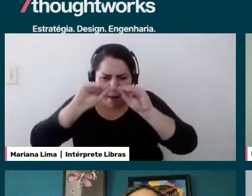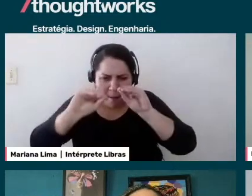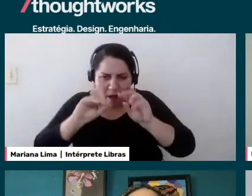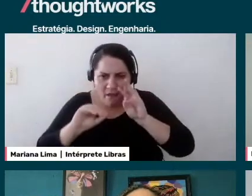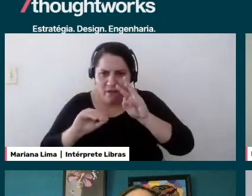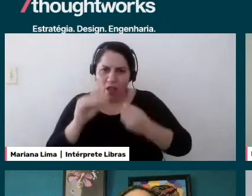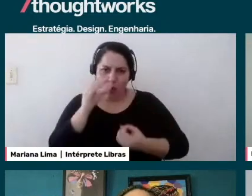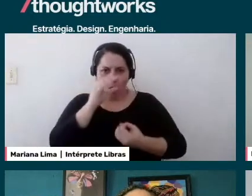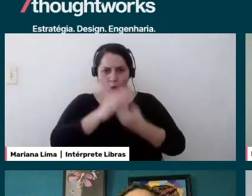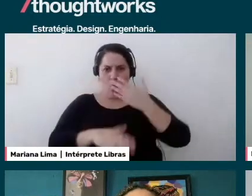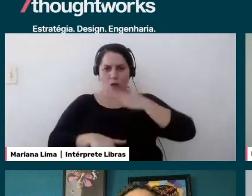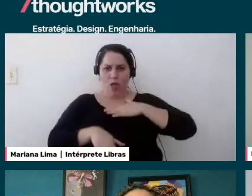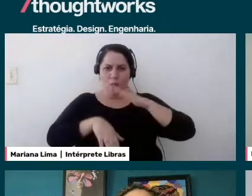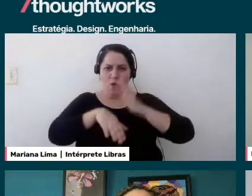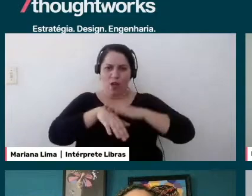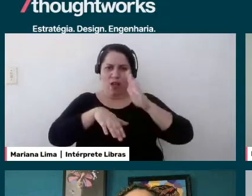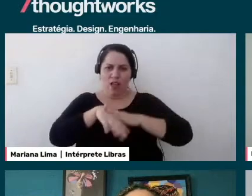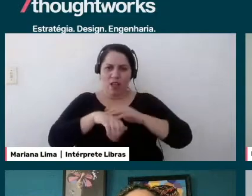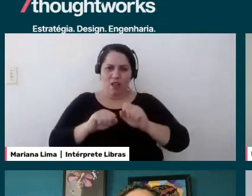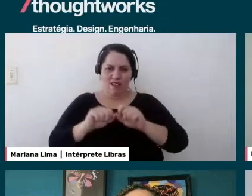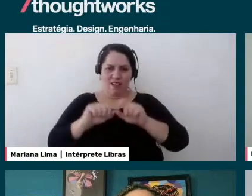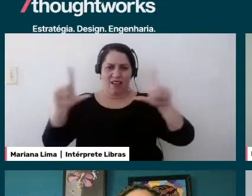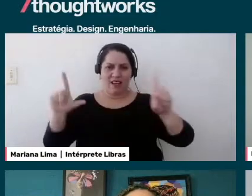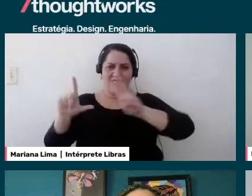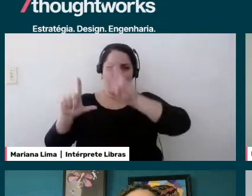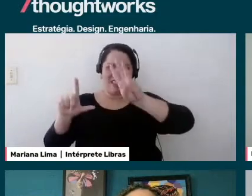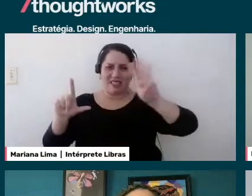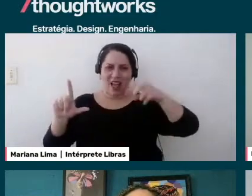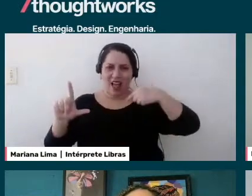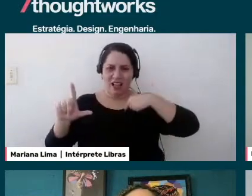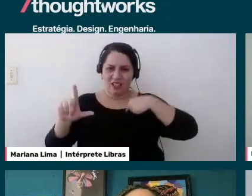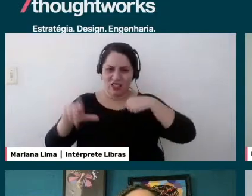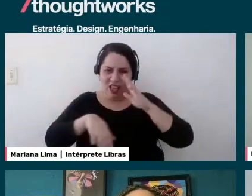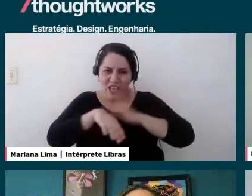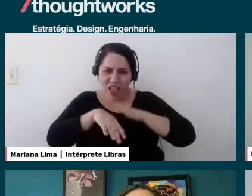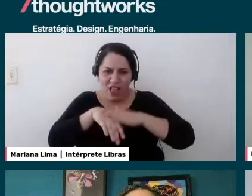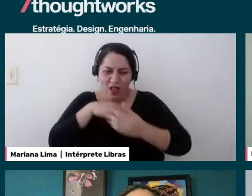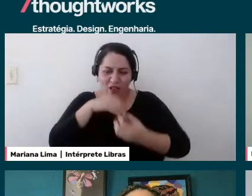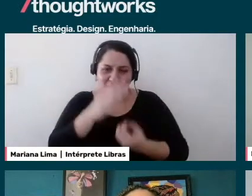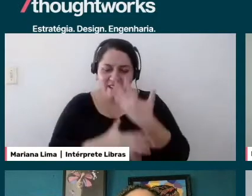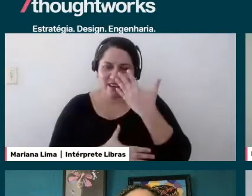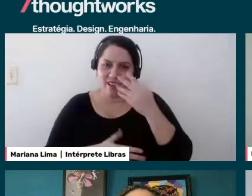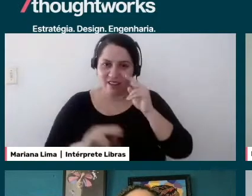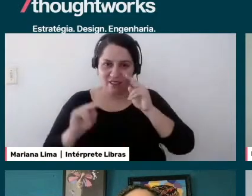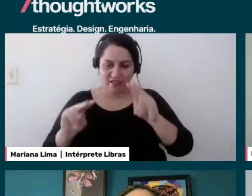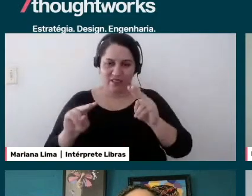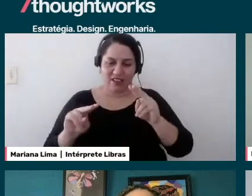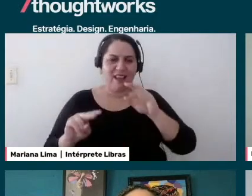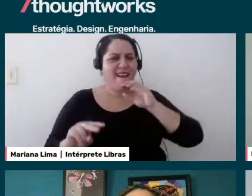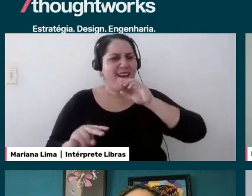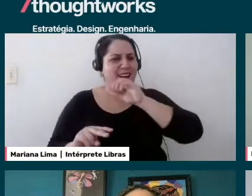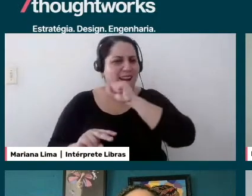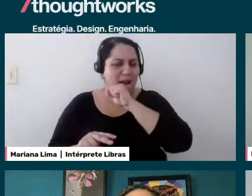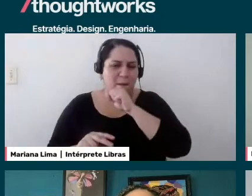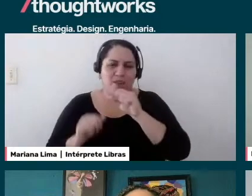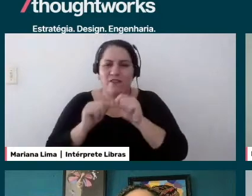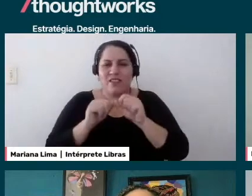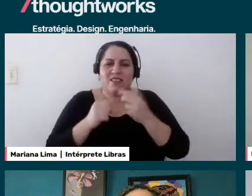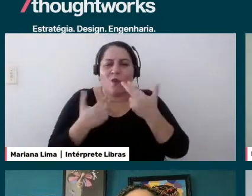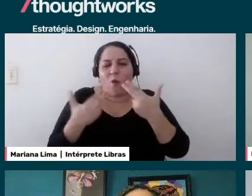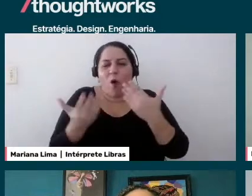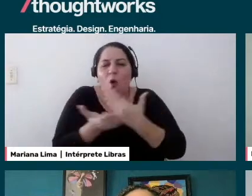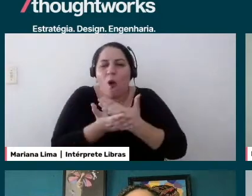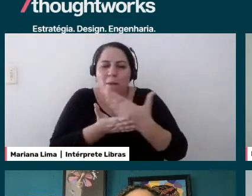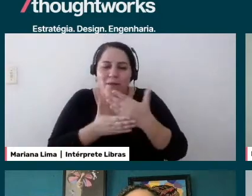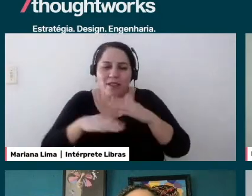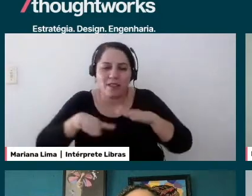página. Você viu, foi você ali que fez aquilo e gerou um resultado. E às vezes é relativamente rápido ali o primeiro passo, sabe?